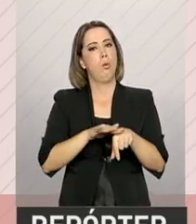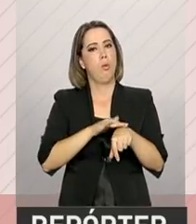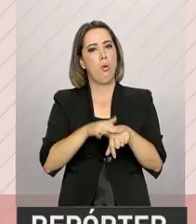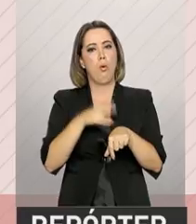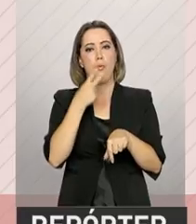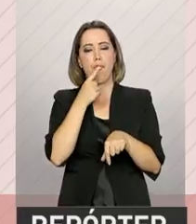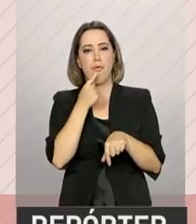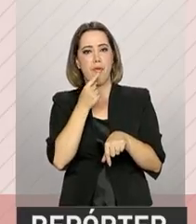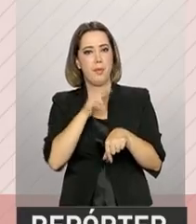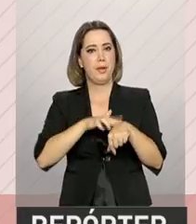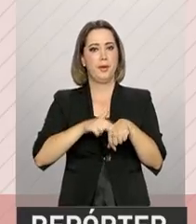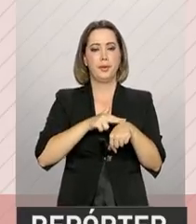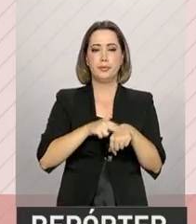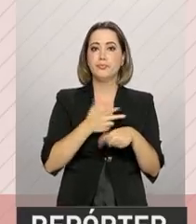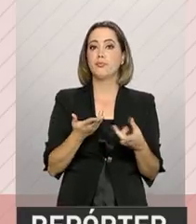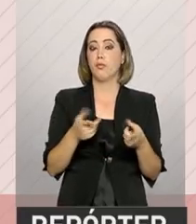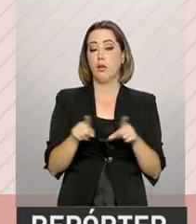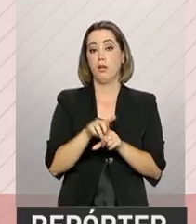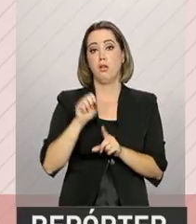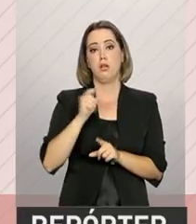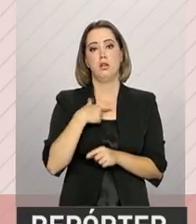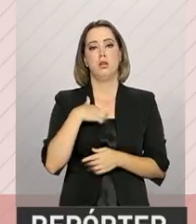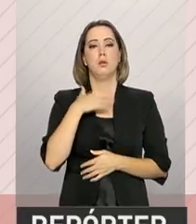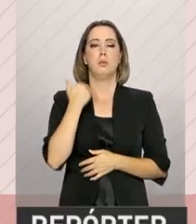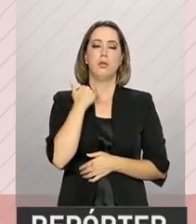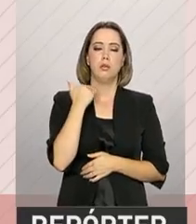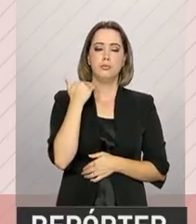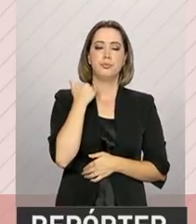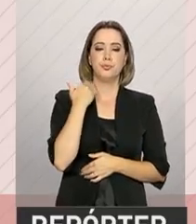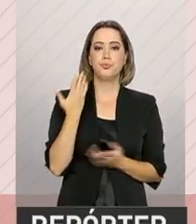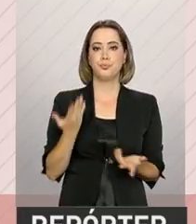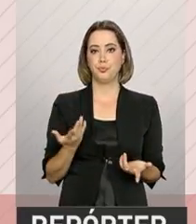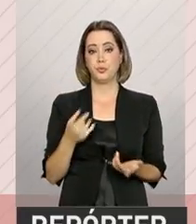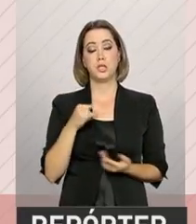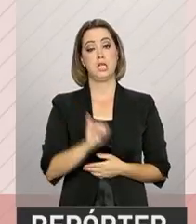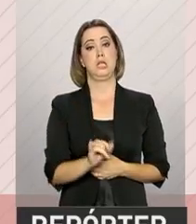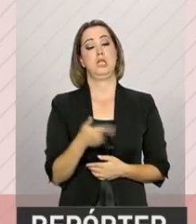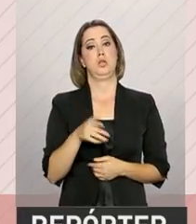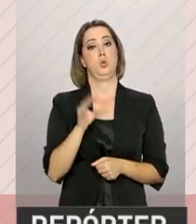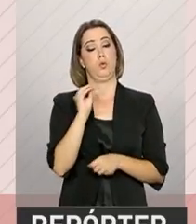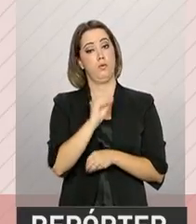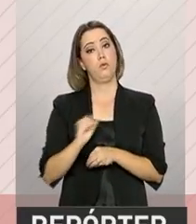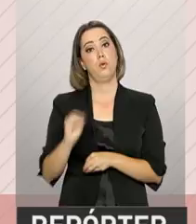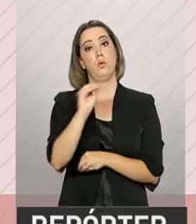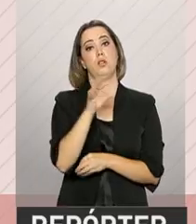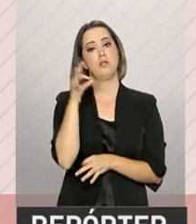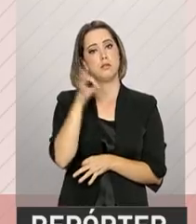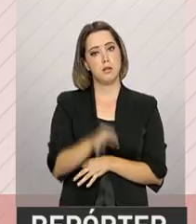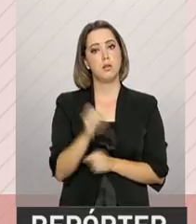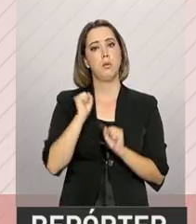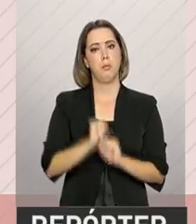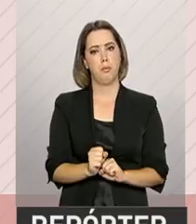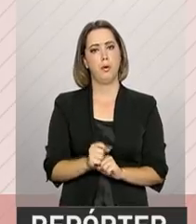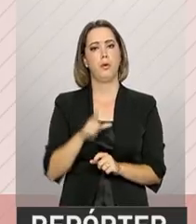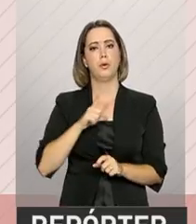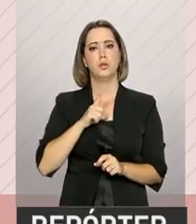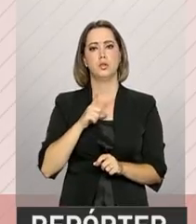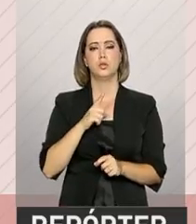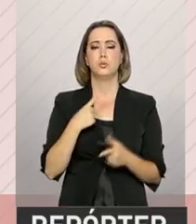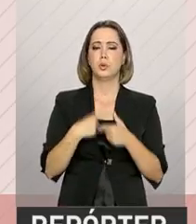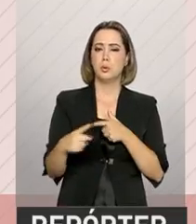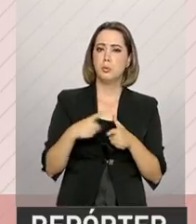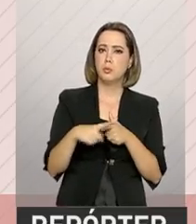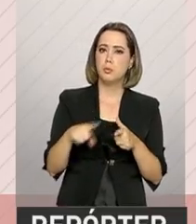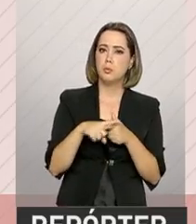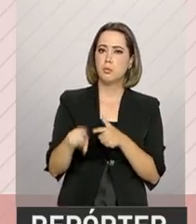nos Punhos e também um cansaço muito intenso se não for tratada corretamente pode levar à atrofia e